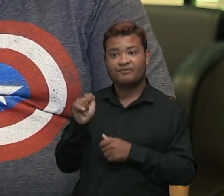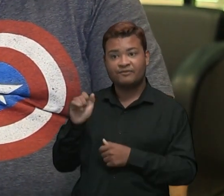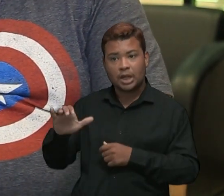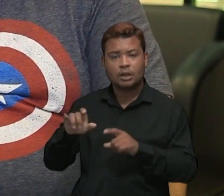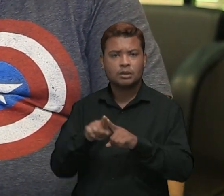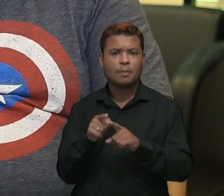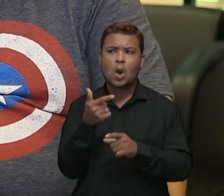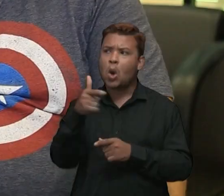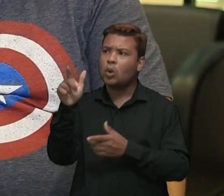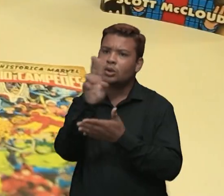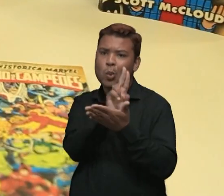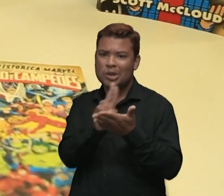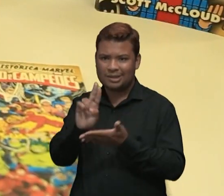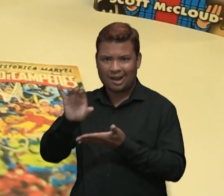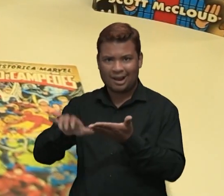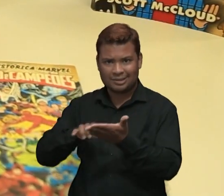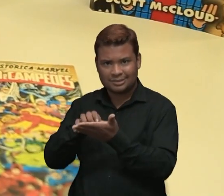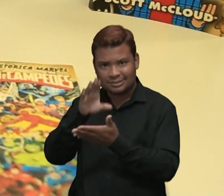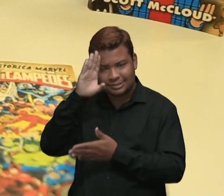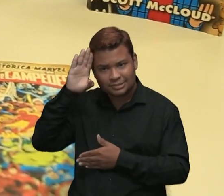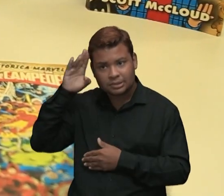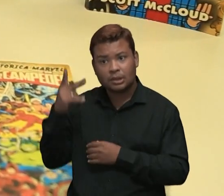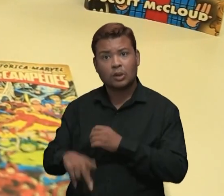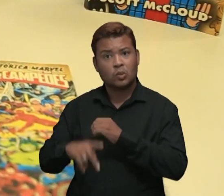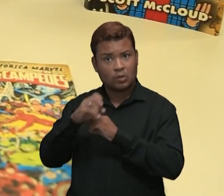unidades acadêmicas da UFG.